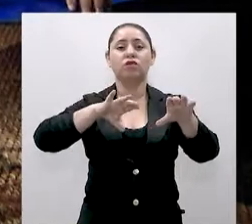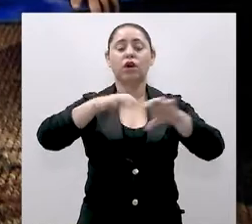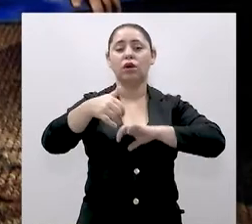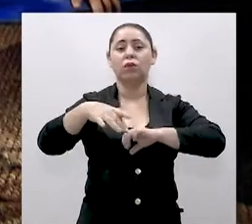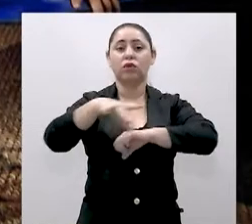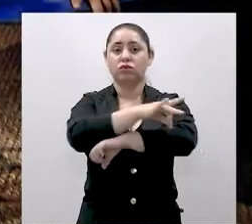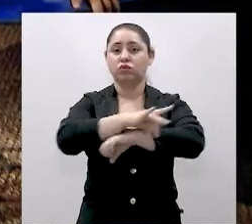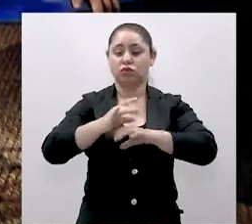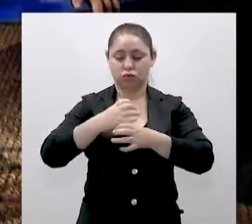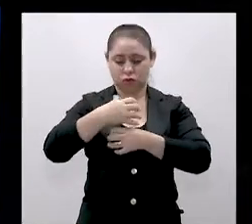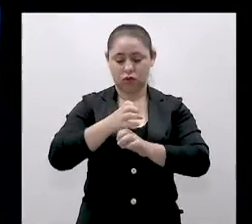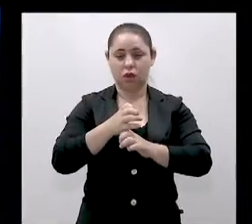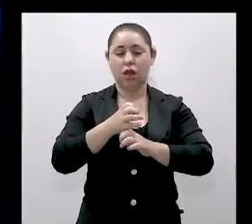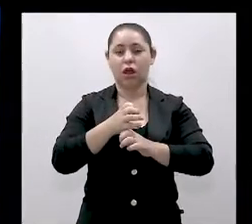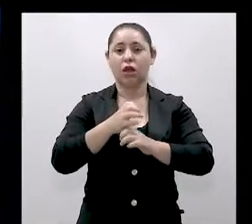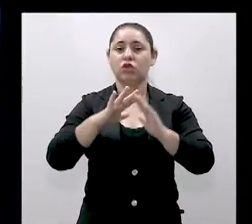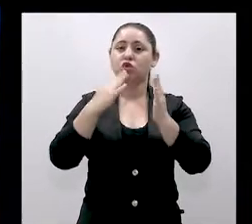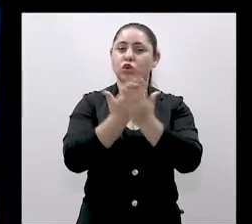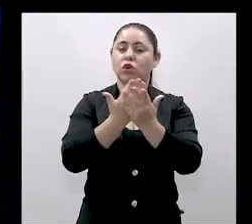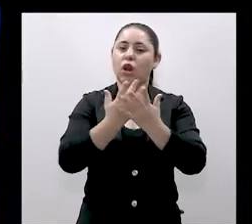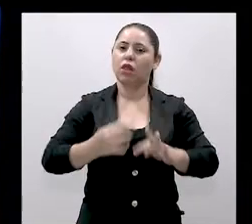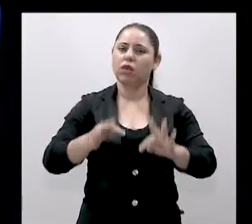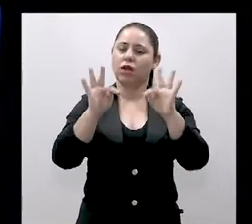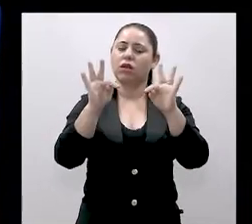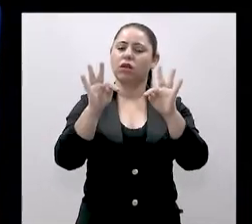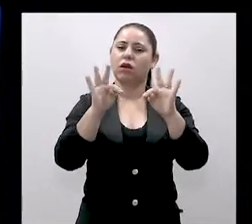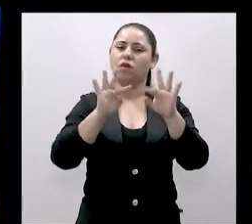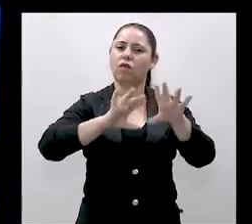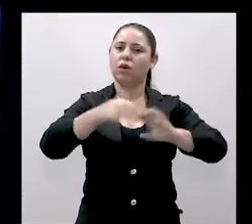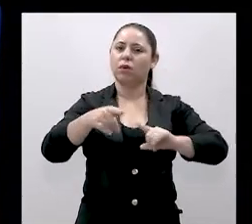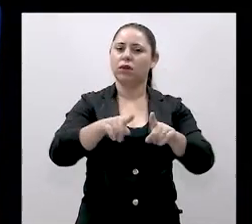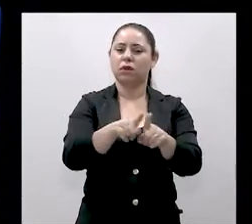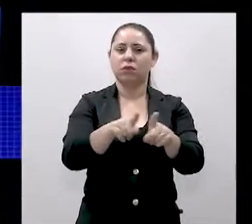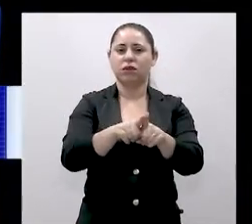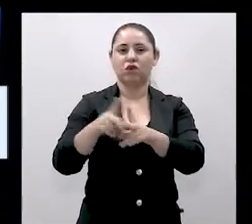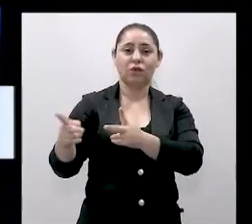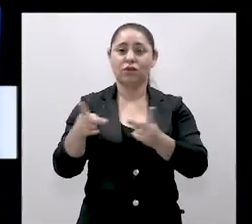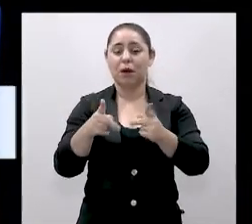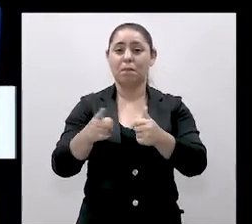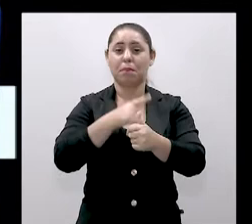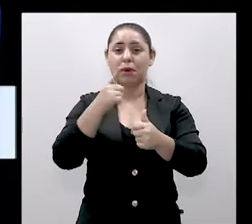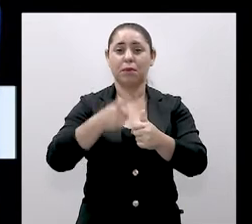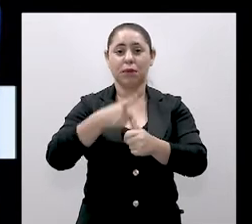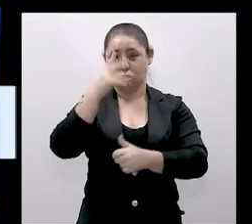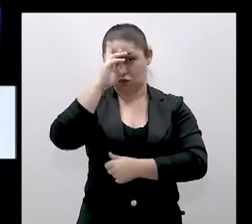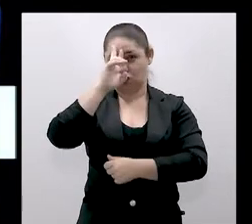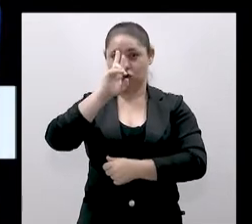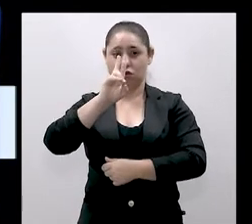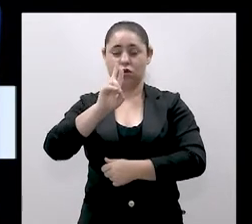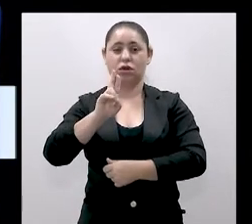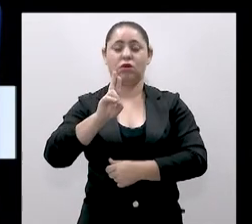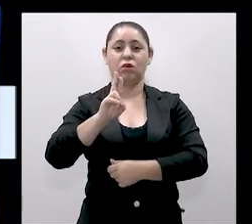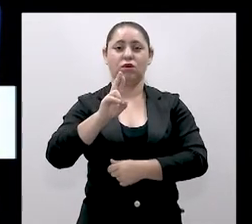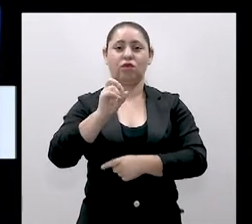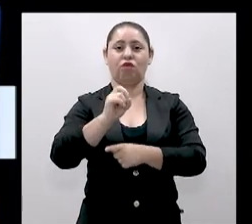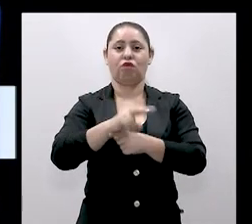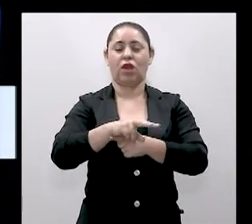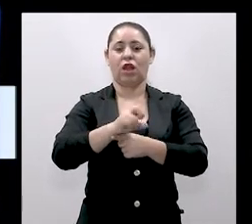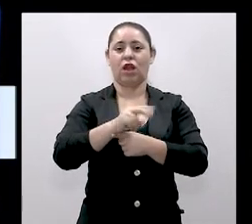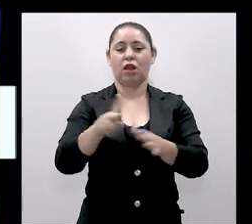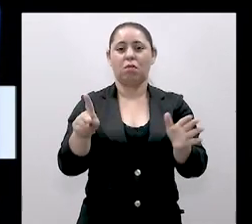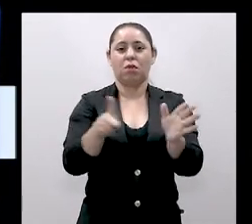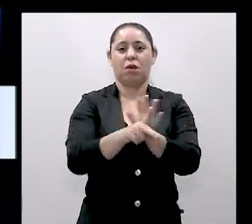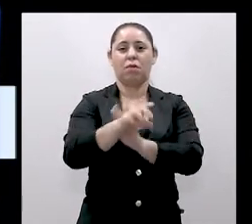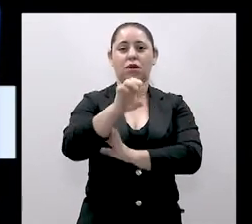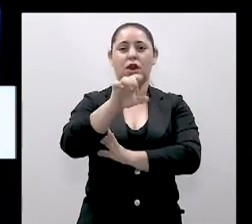escolas Tec para formar os técnicos e quando eu fui convidado eu me tornei o primeiro diretor é empregado do sistema